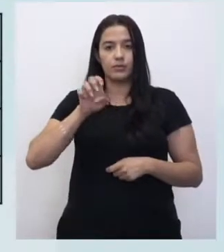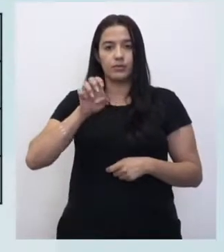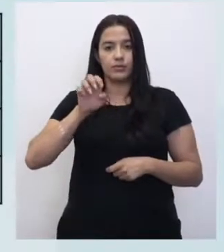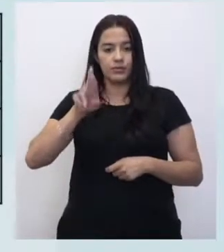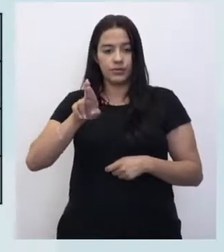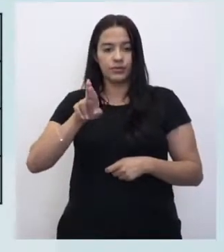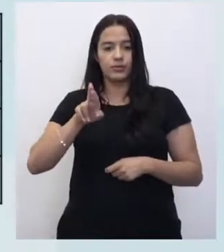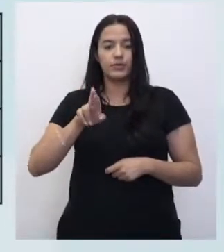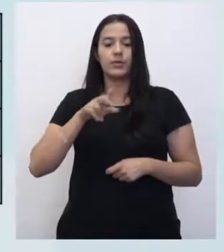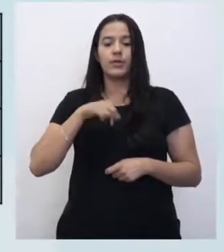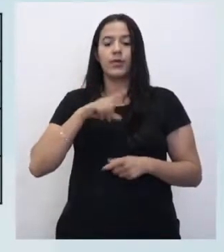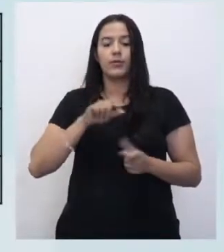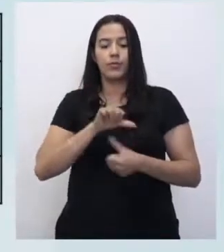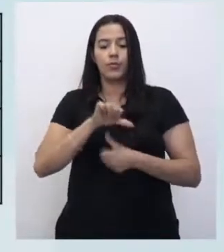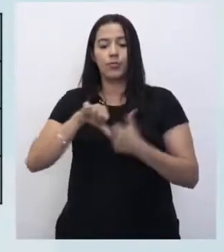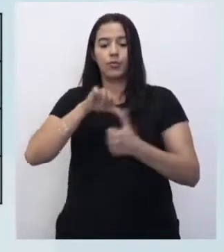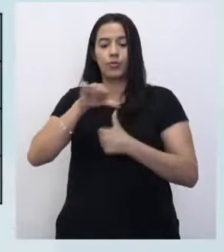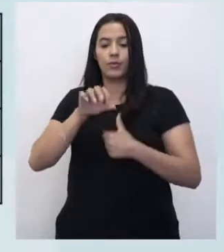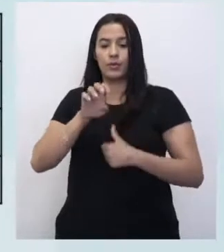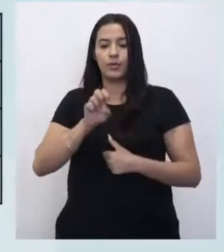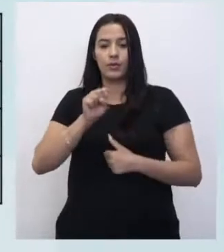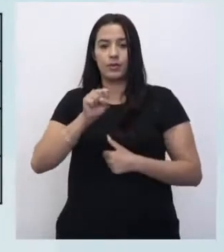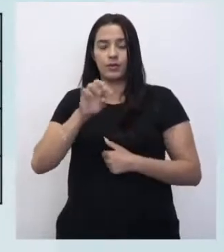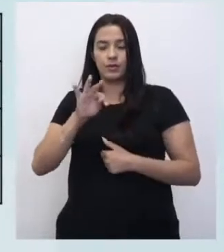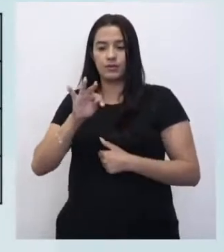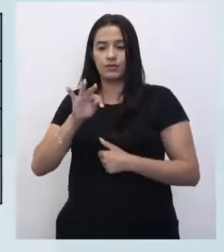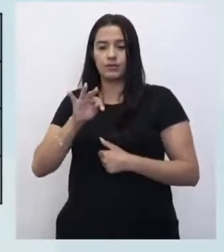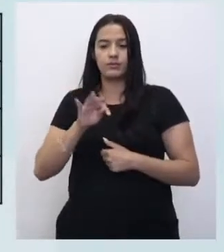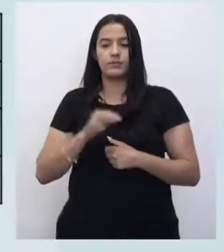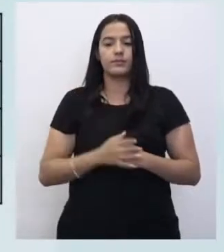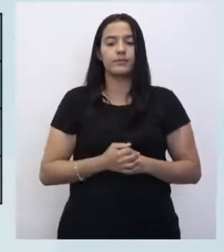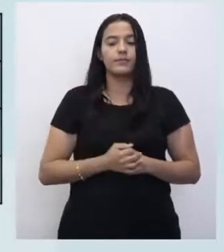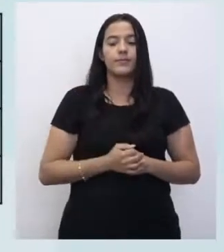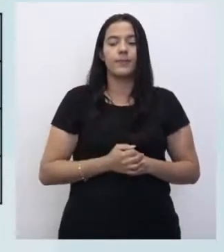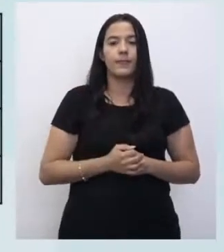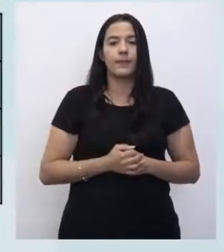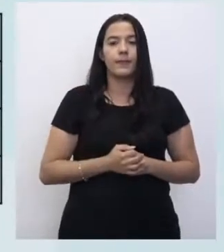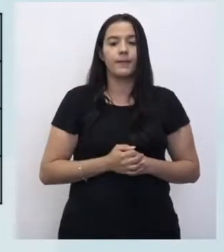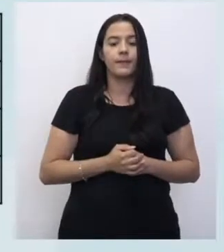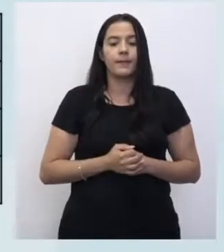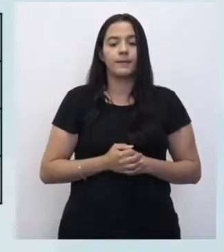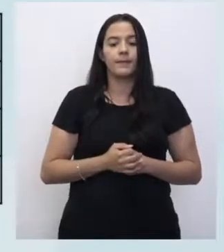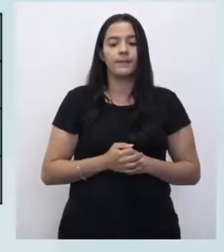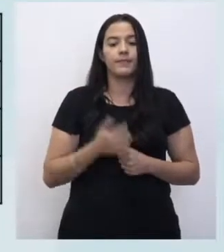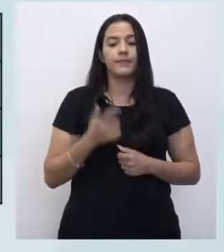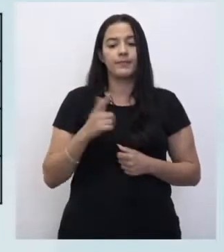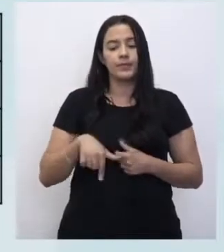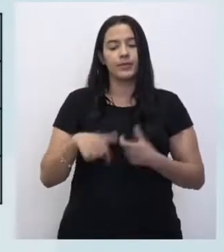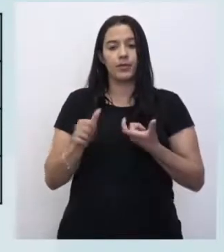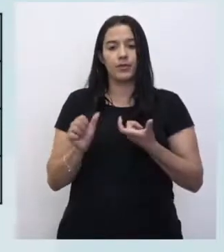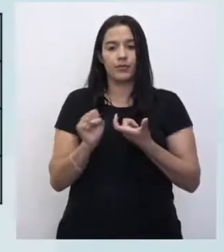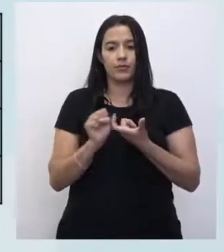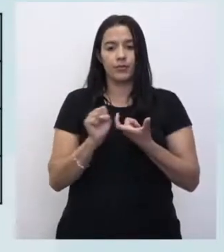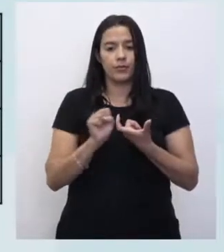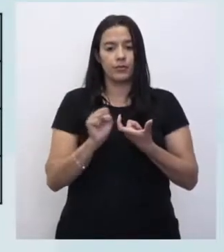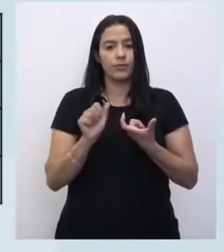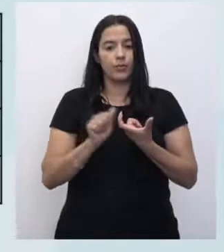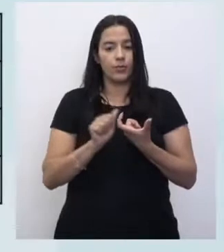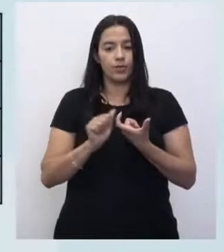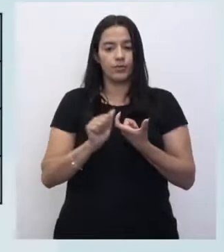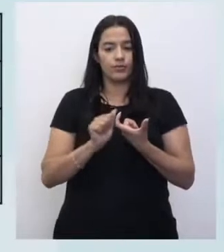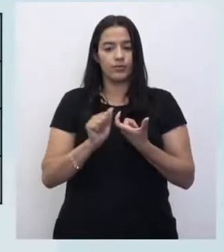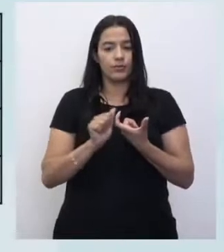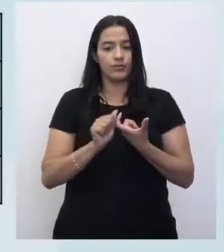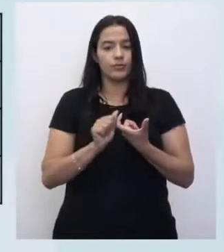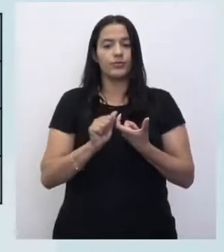extenso. Largest, que também é um Mais adjetivo. extenso. Perfeito. Então, agora o EST que entrou aí,